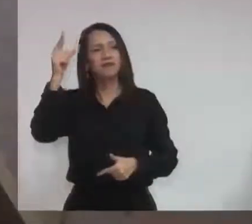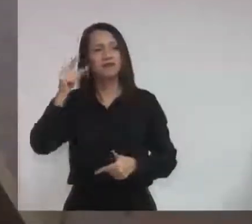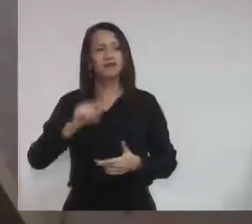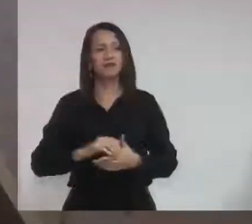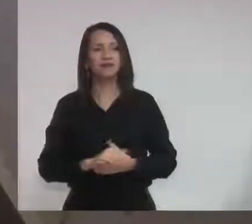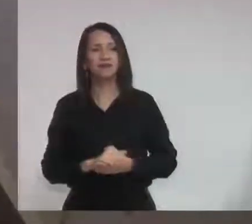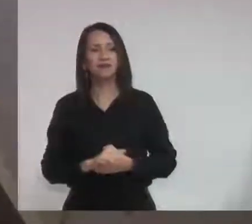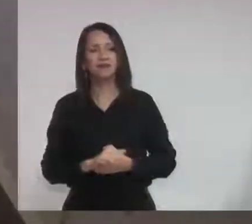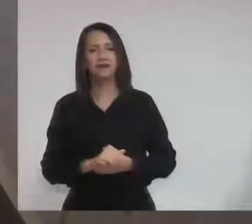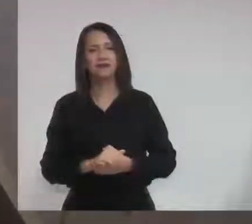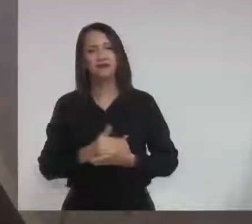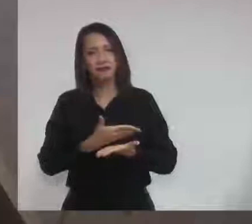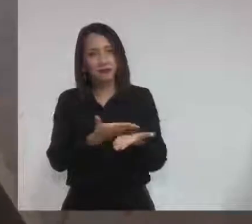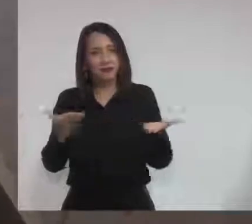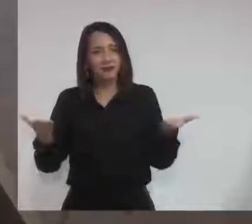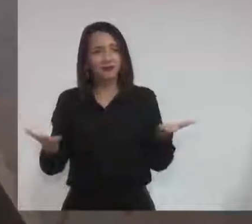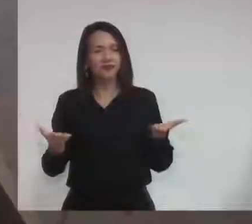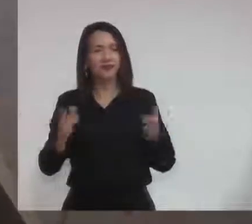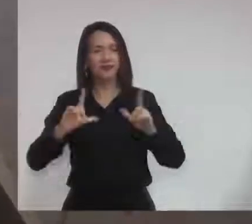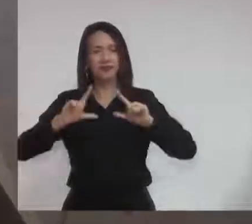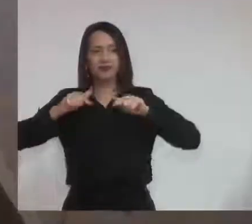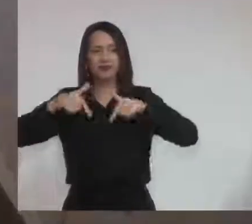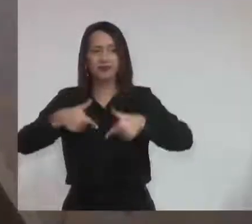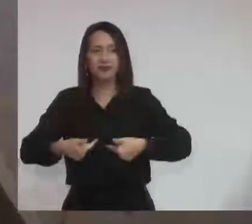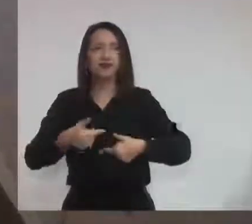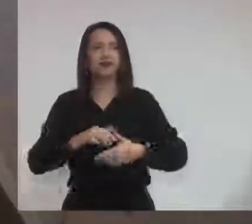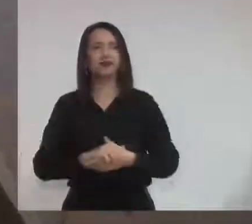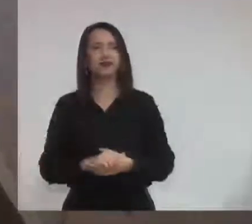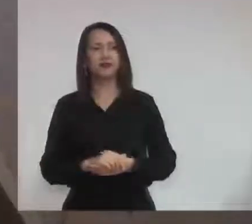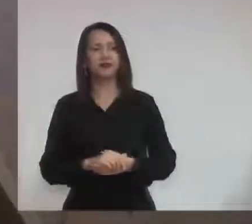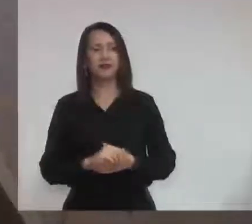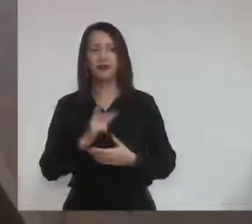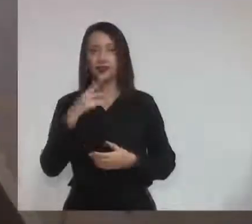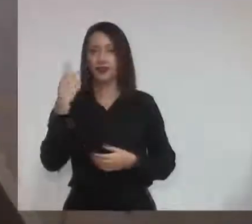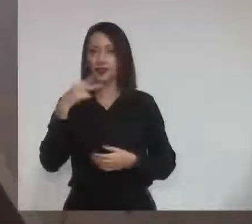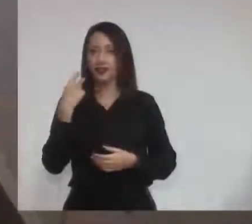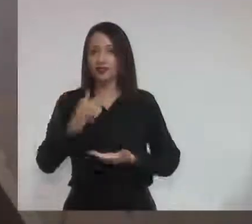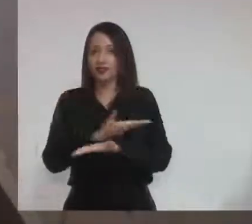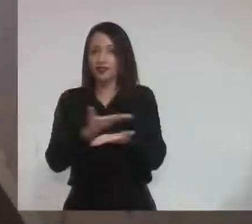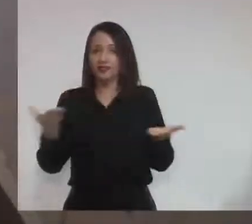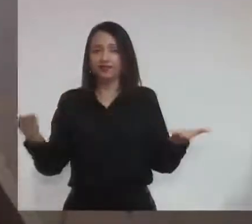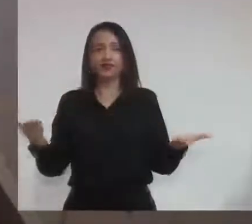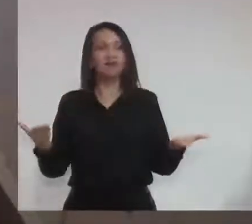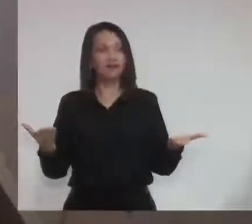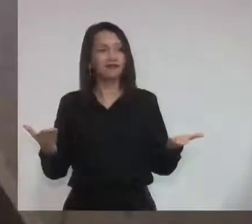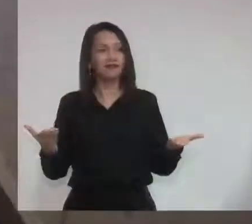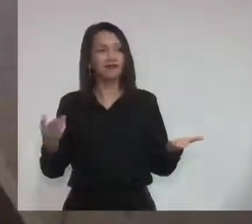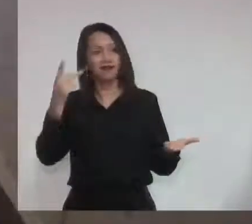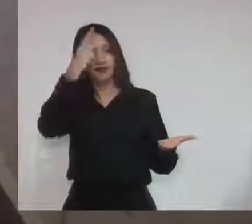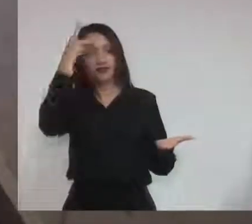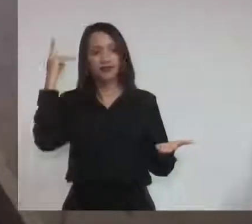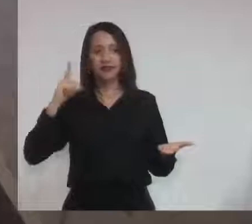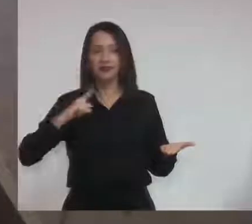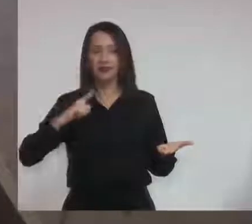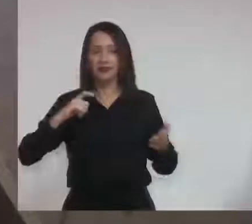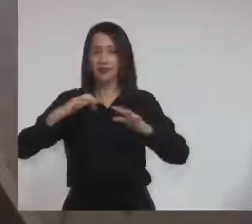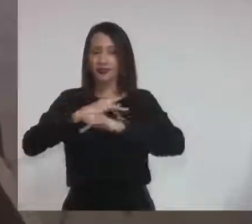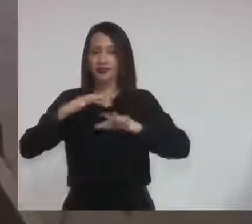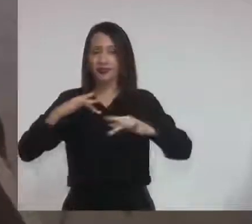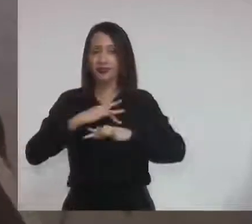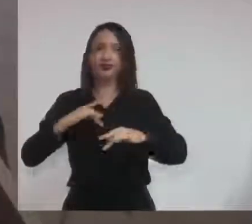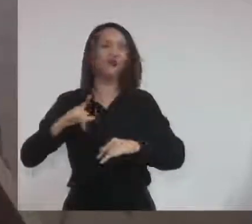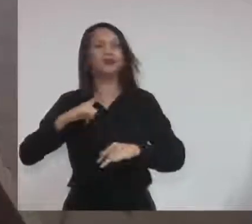cultura popular, pela cultura tradicional, e Vinhedo, como muitas outras cidades, essa cultura